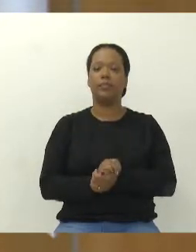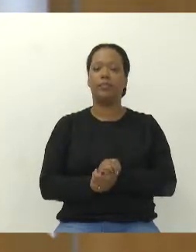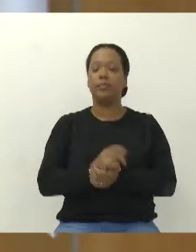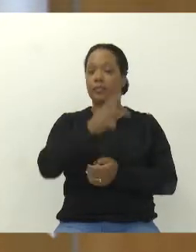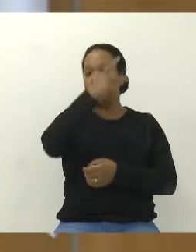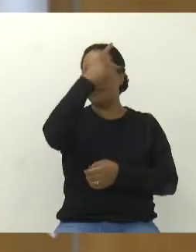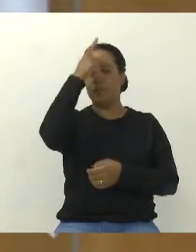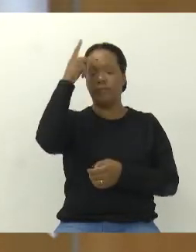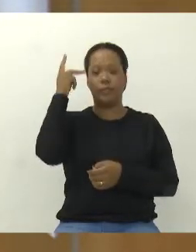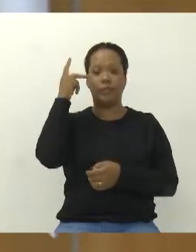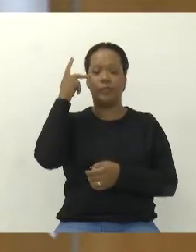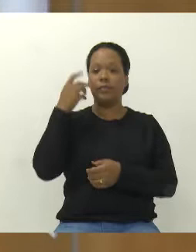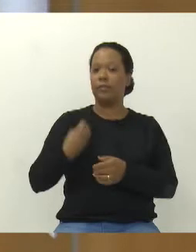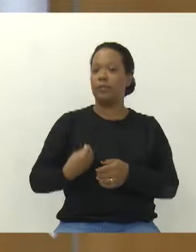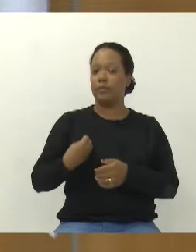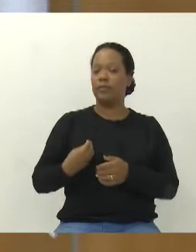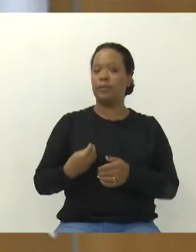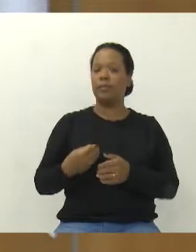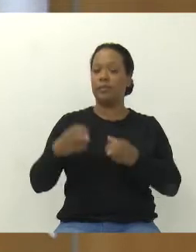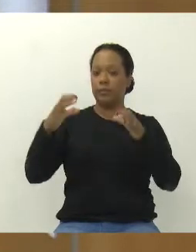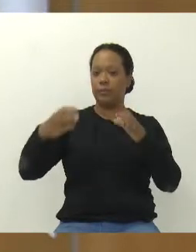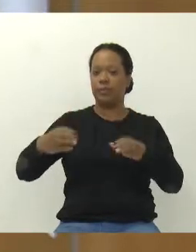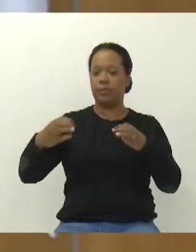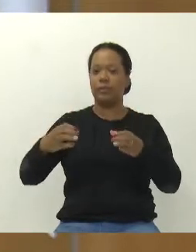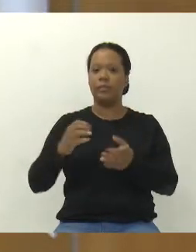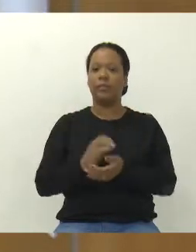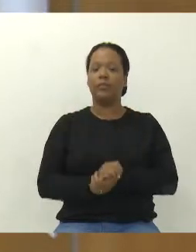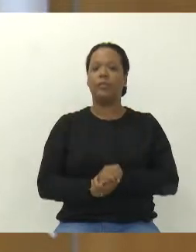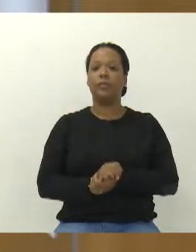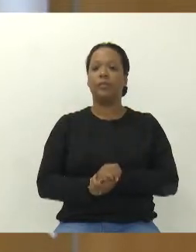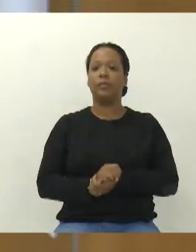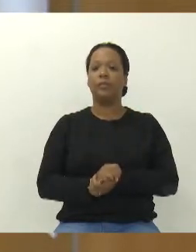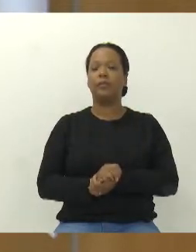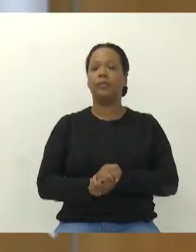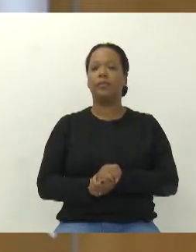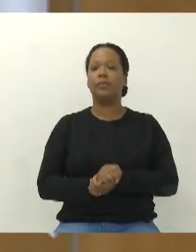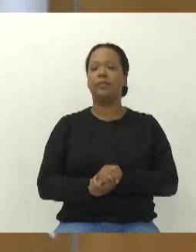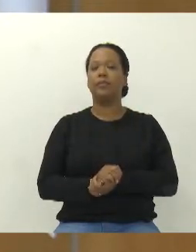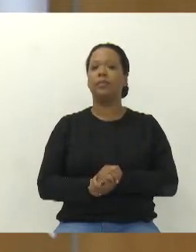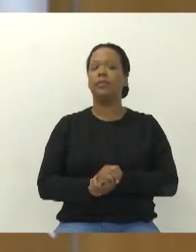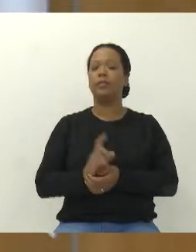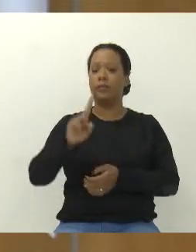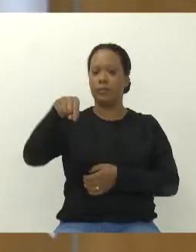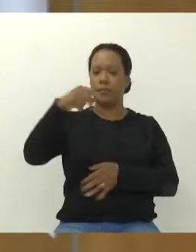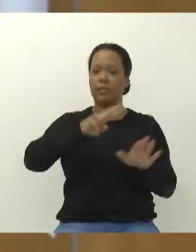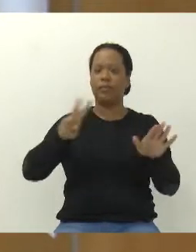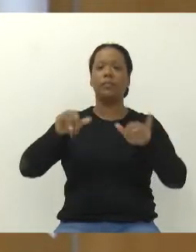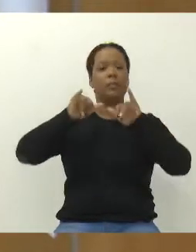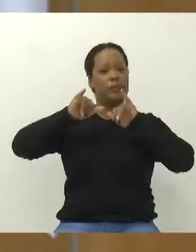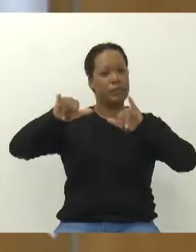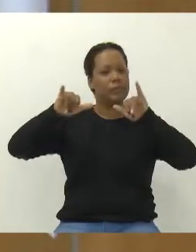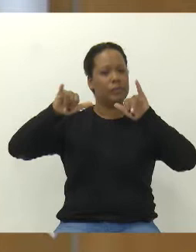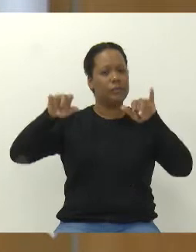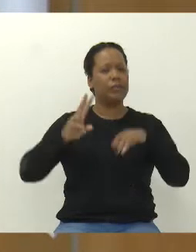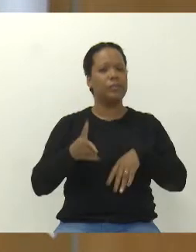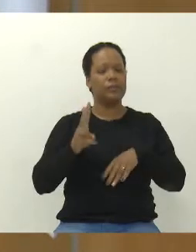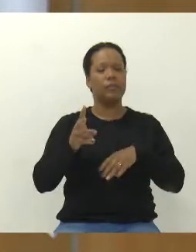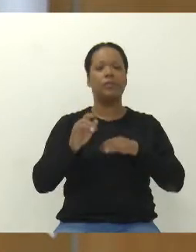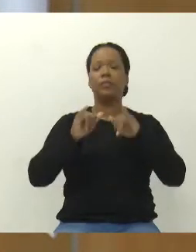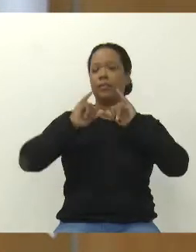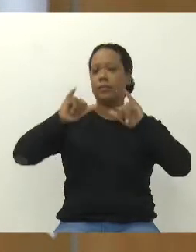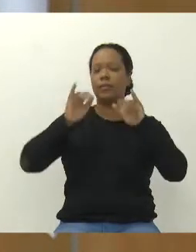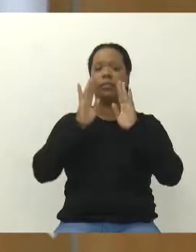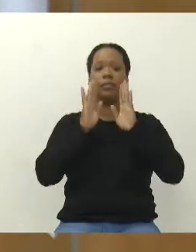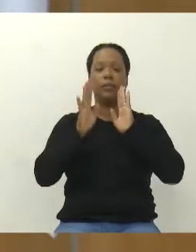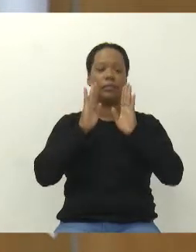das pessoas que residem naquela região. Eu vou estar falando isso também na próxima semana, vou estar falando isso no meu Facebook,